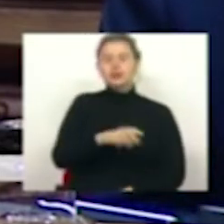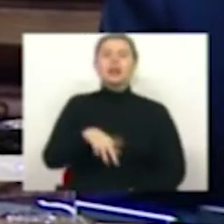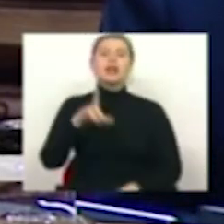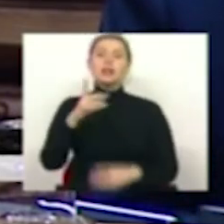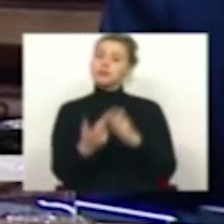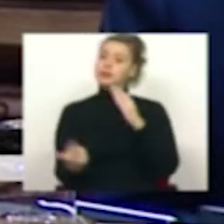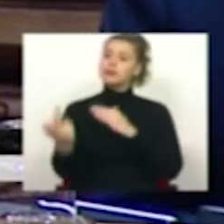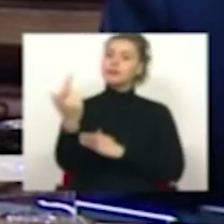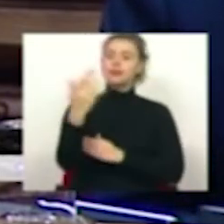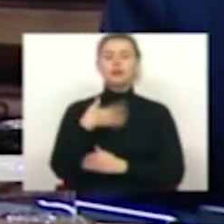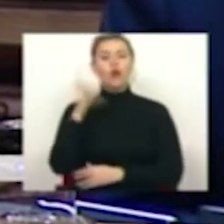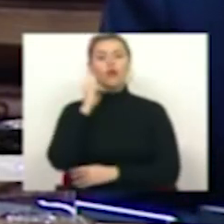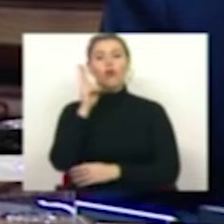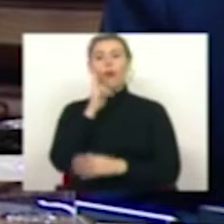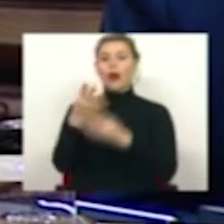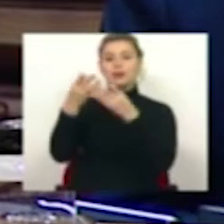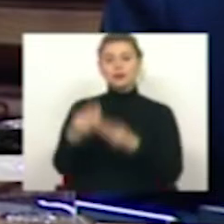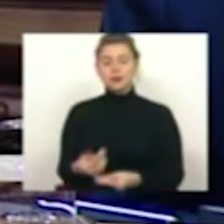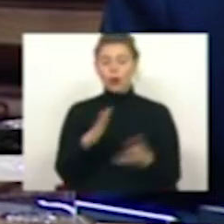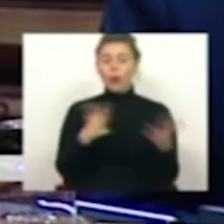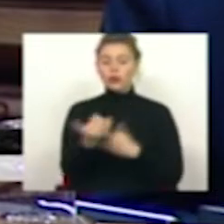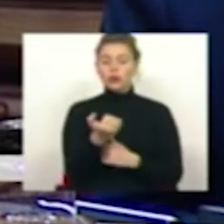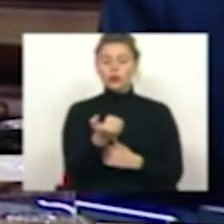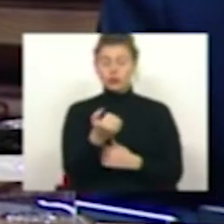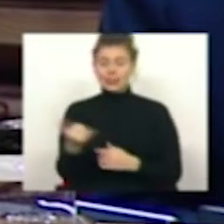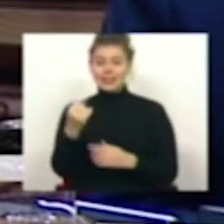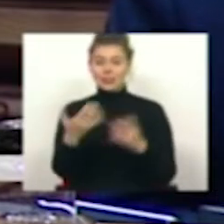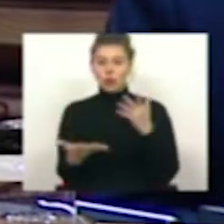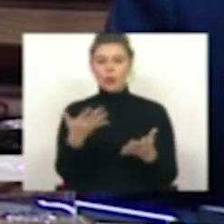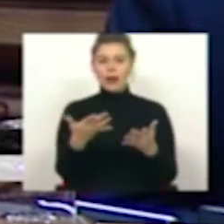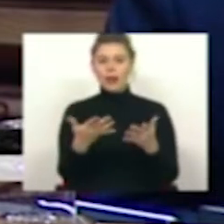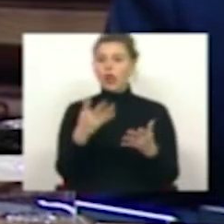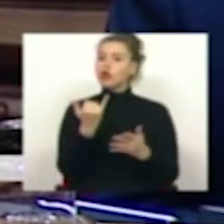elevando o acréscimo orçamentário 2015